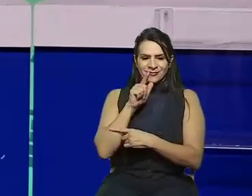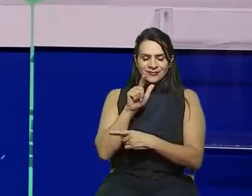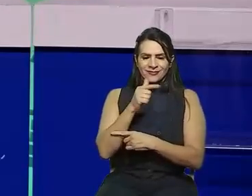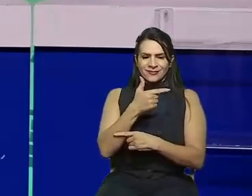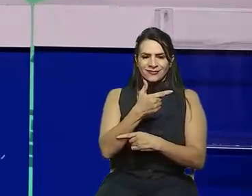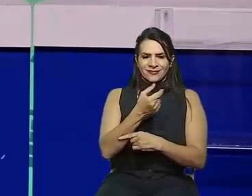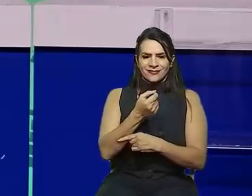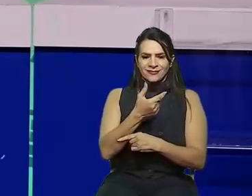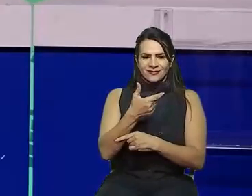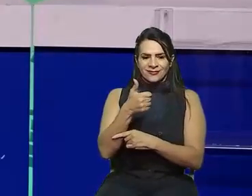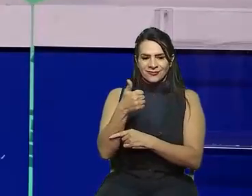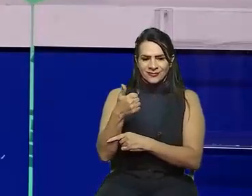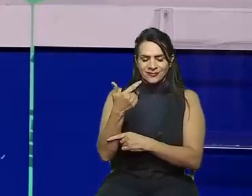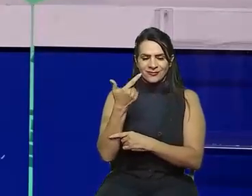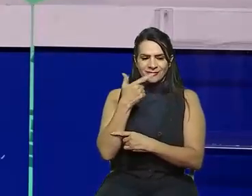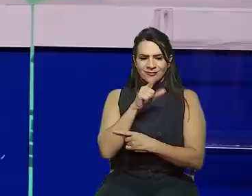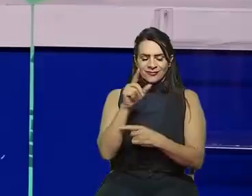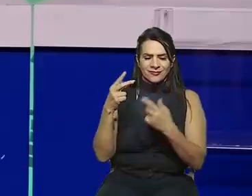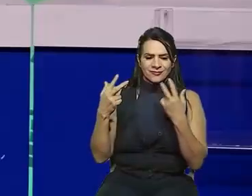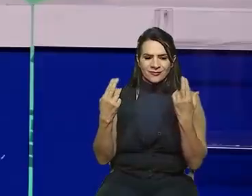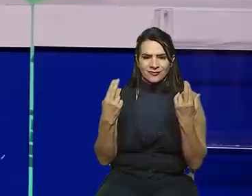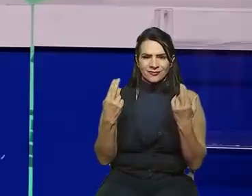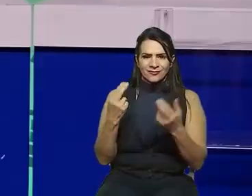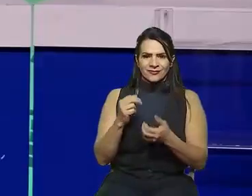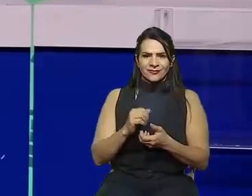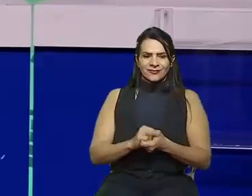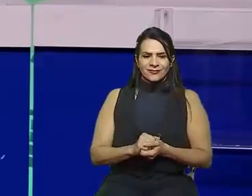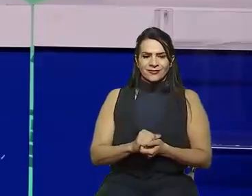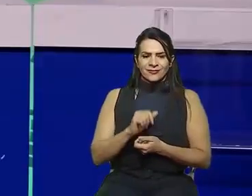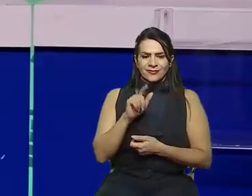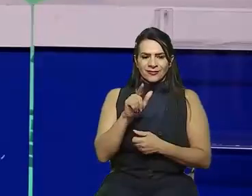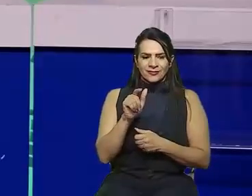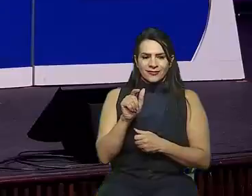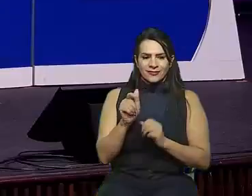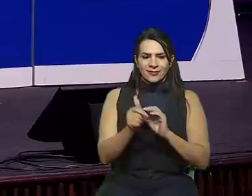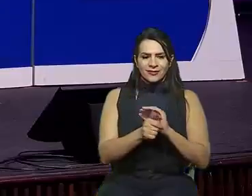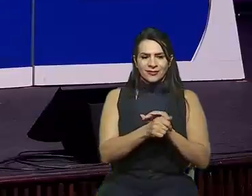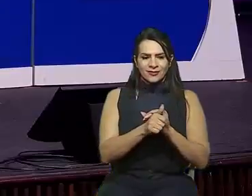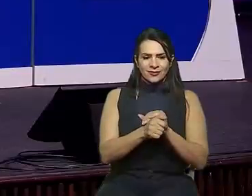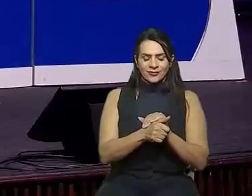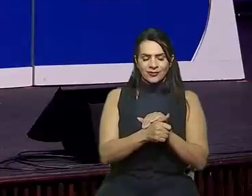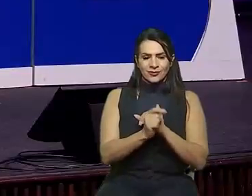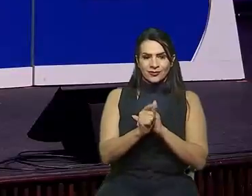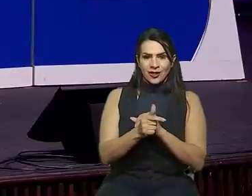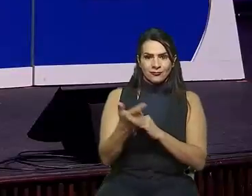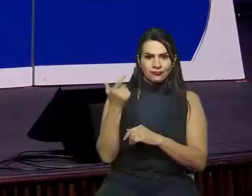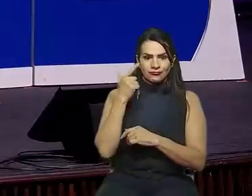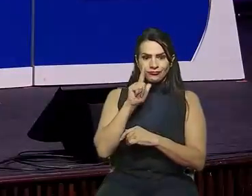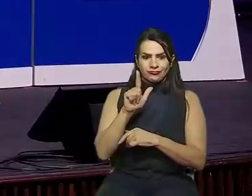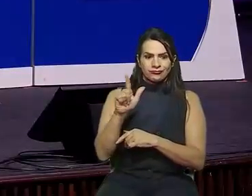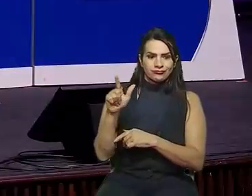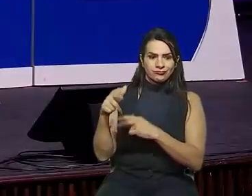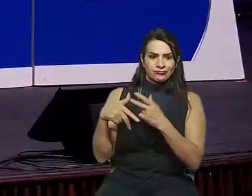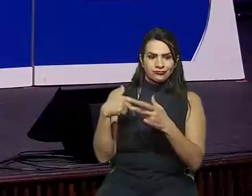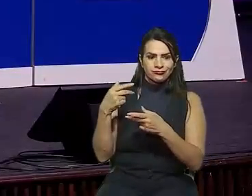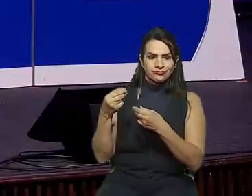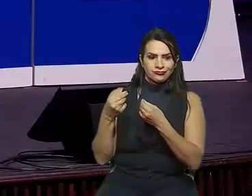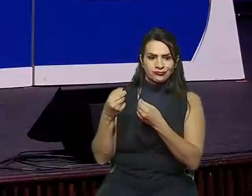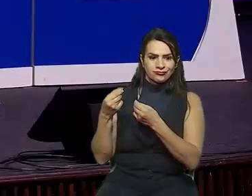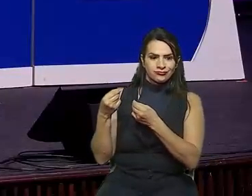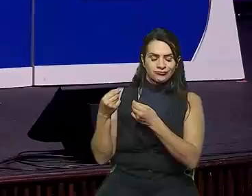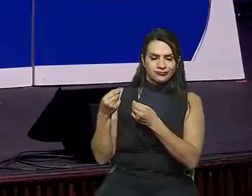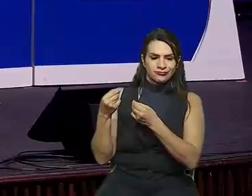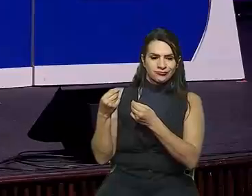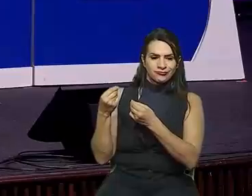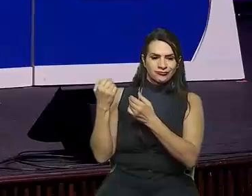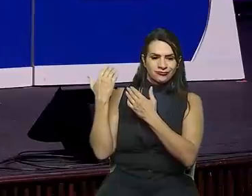para a plateia, há uma caixa transparente de acrílico que carrega os livros que cada um escreveu, bem como seus nomes. Da